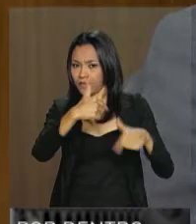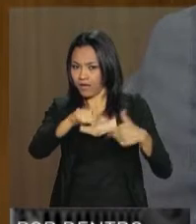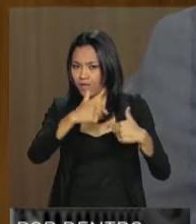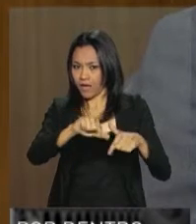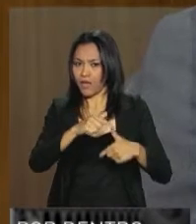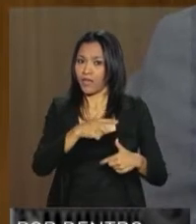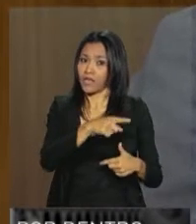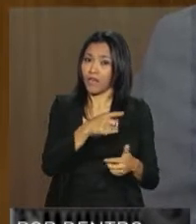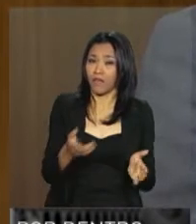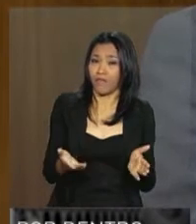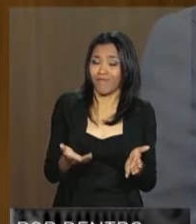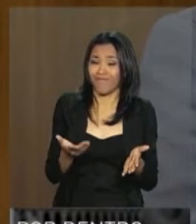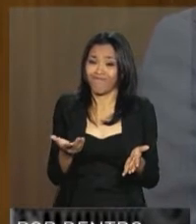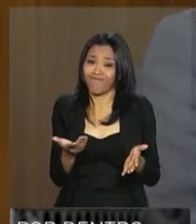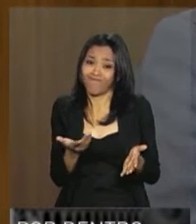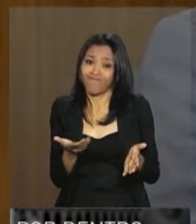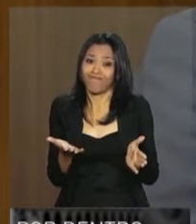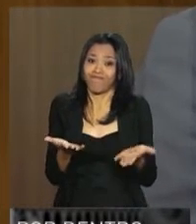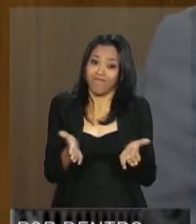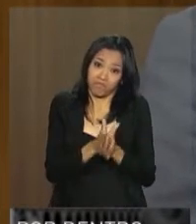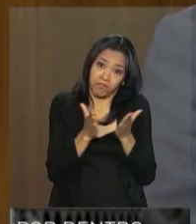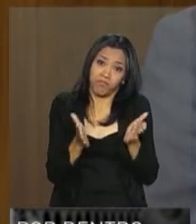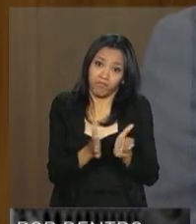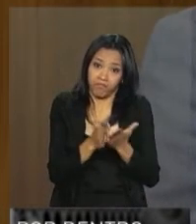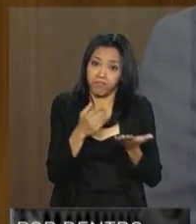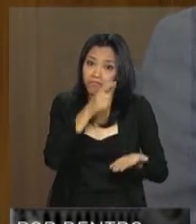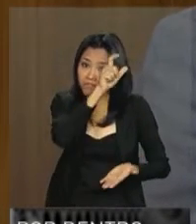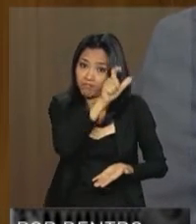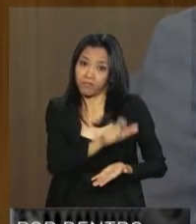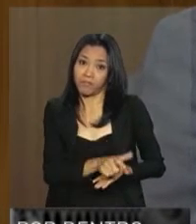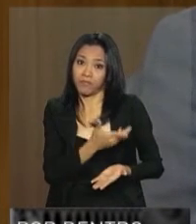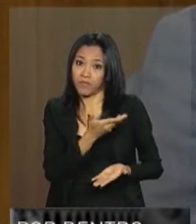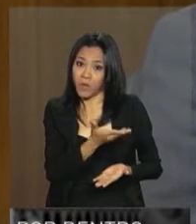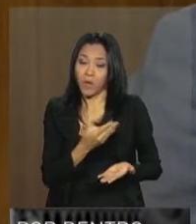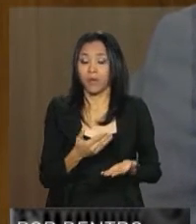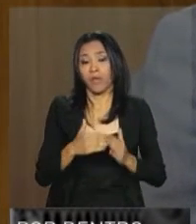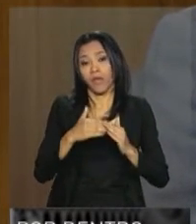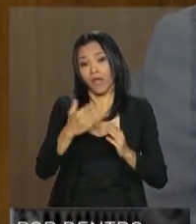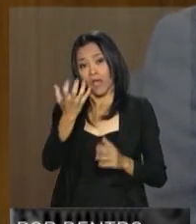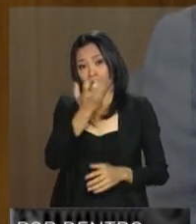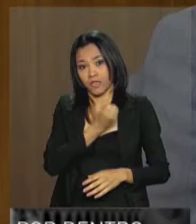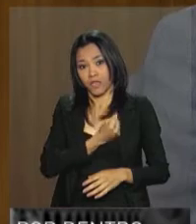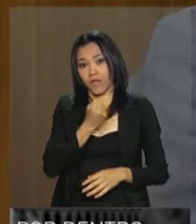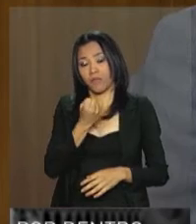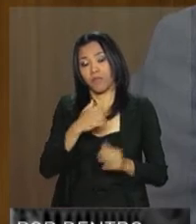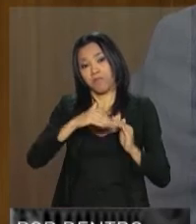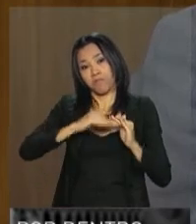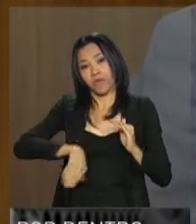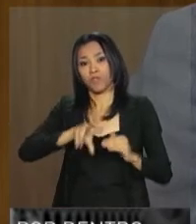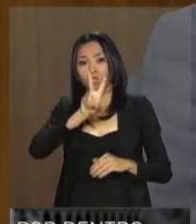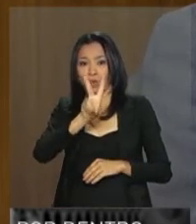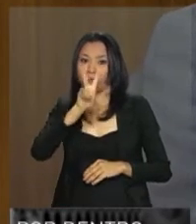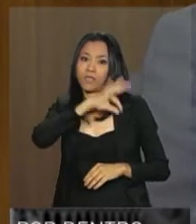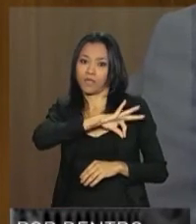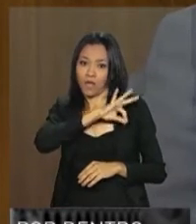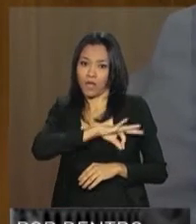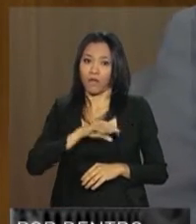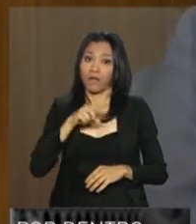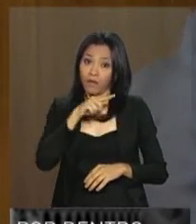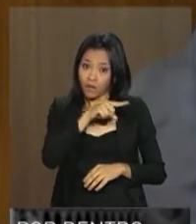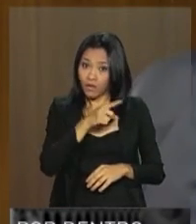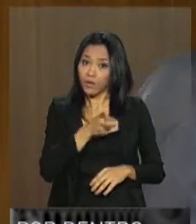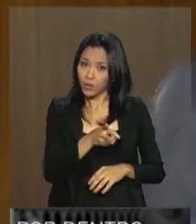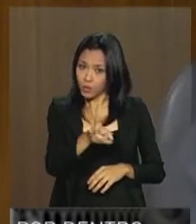carência e que recebe menos do que dois salários mínimos ele continuará a ter